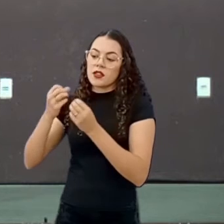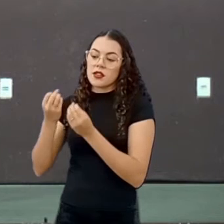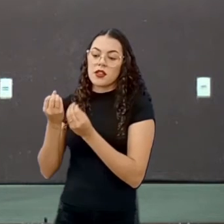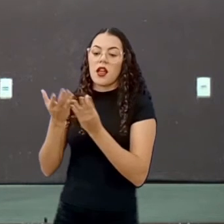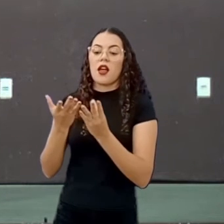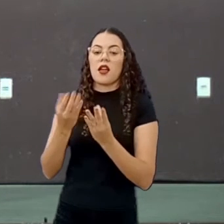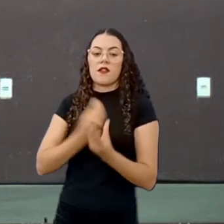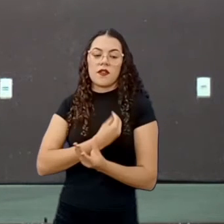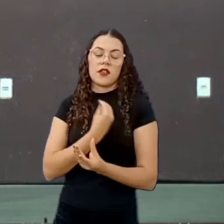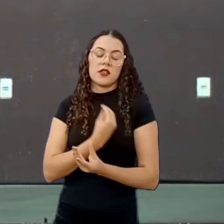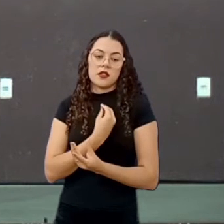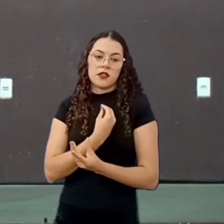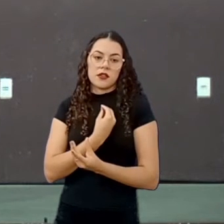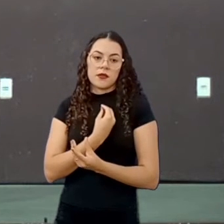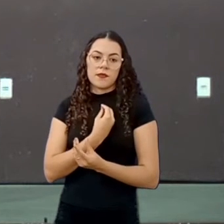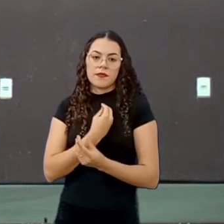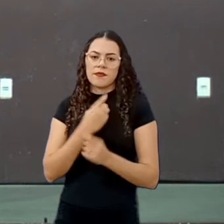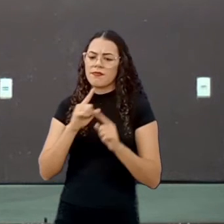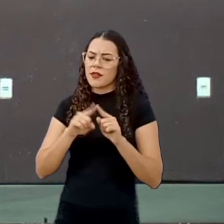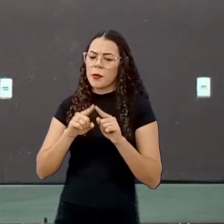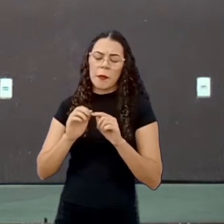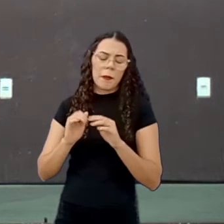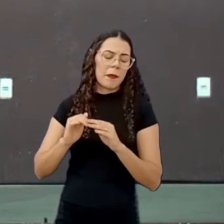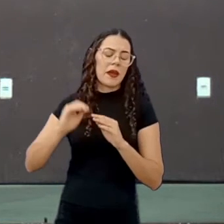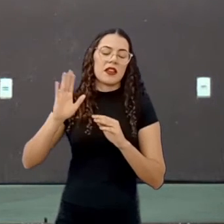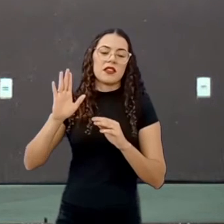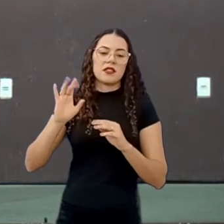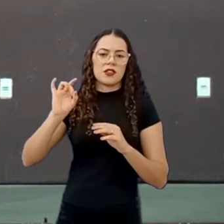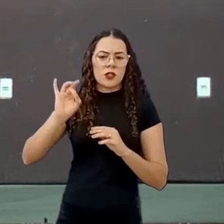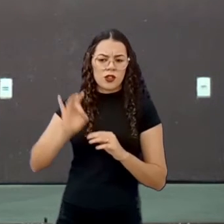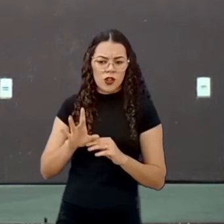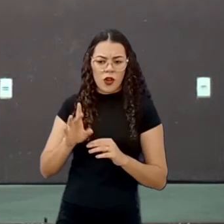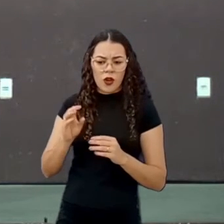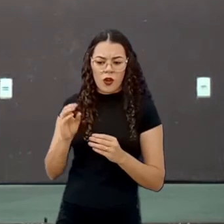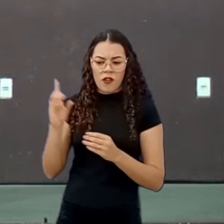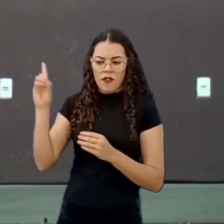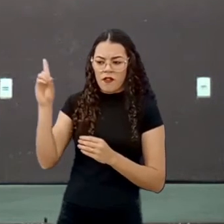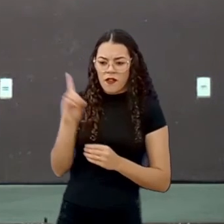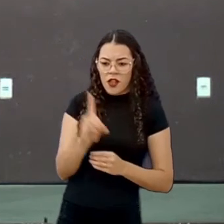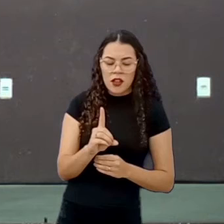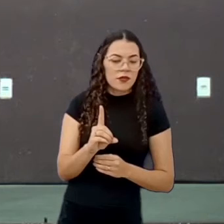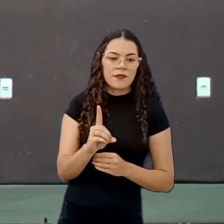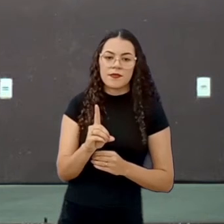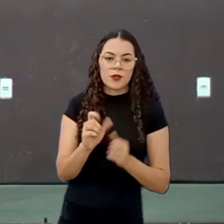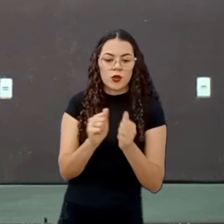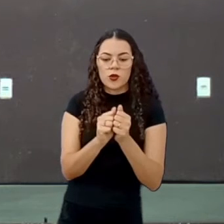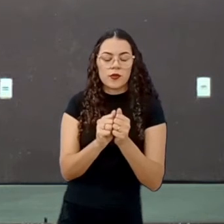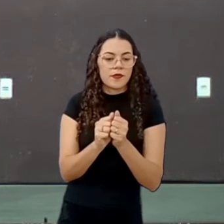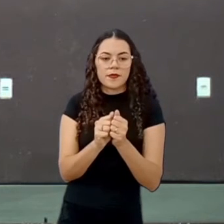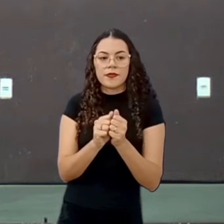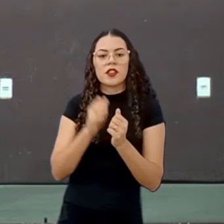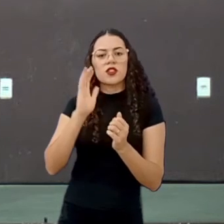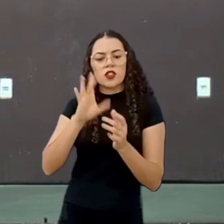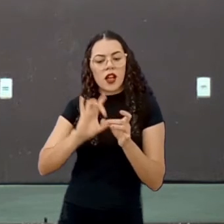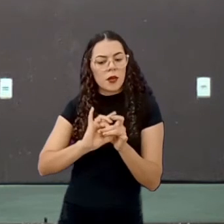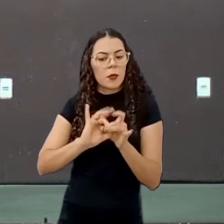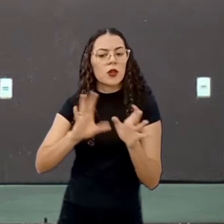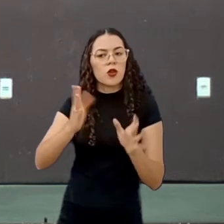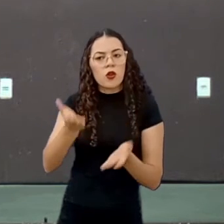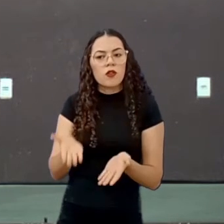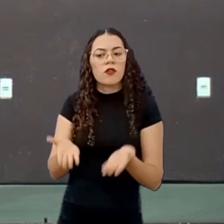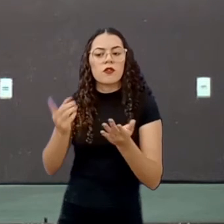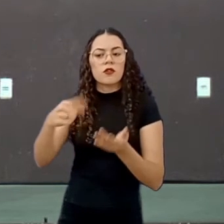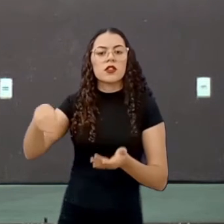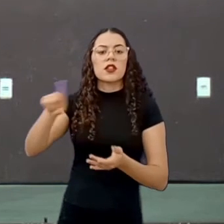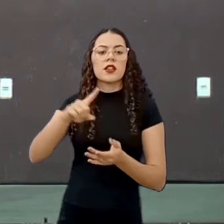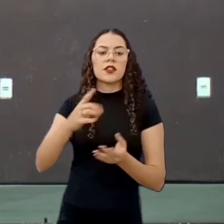meio de vocês. E muito mais. Ele não está só fazendo presente, como Ele já fez, porque Ele já libertou vocês